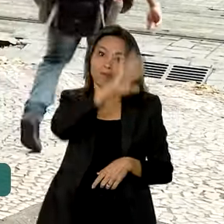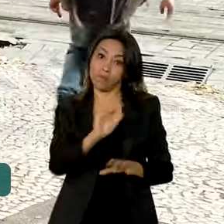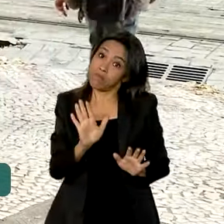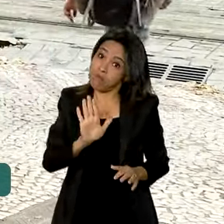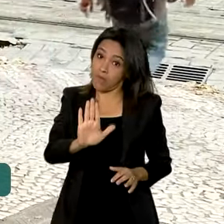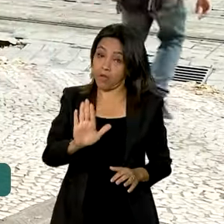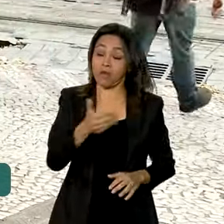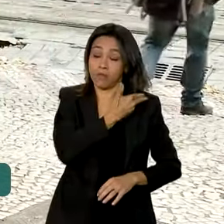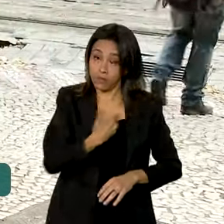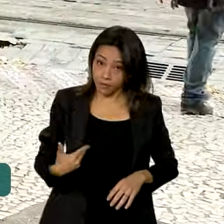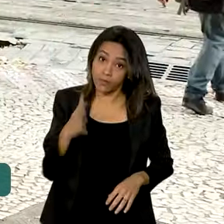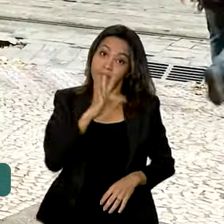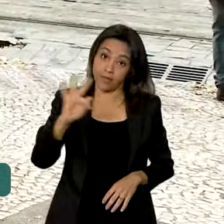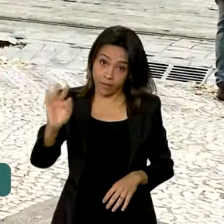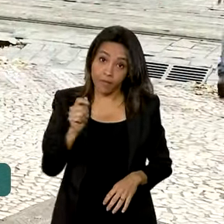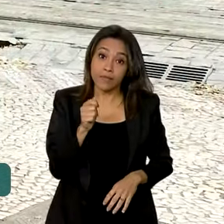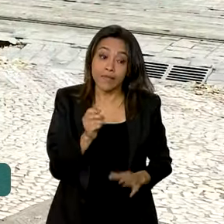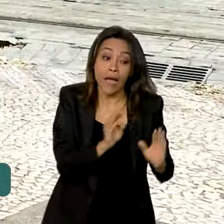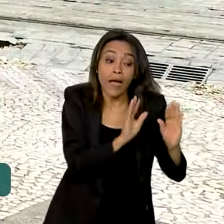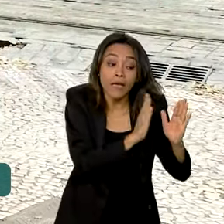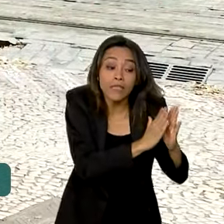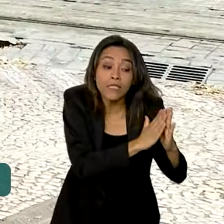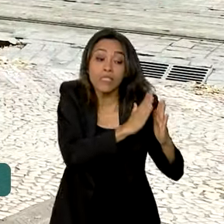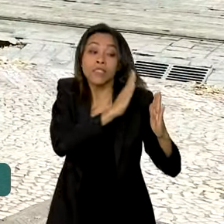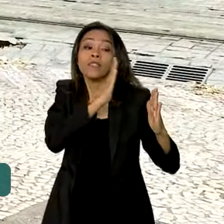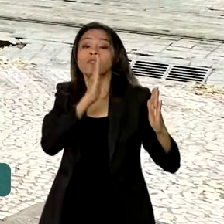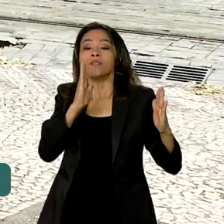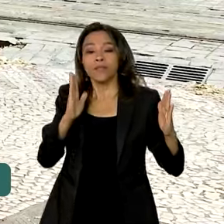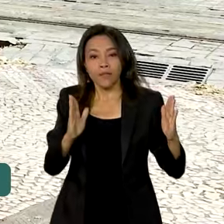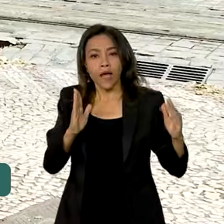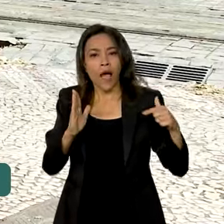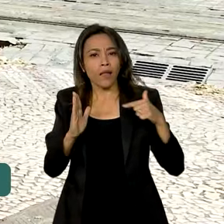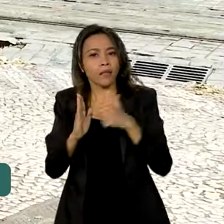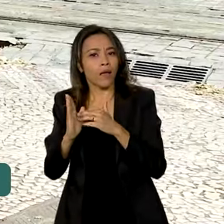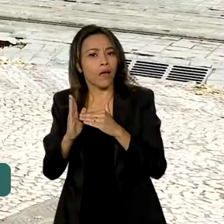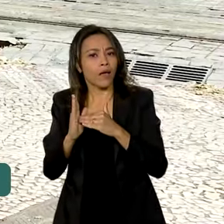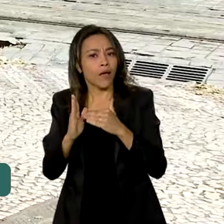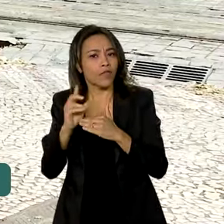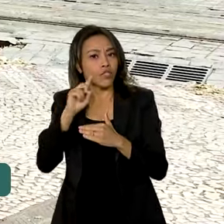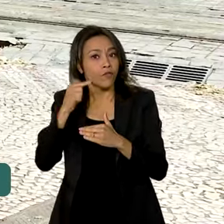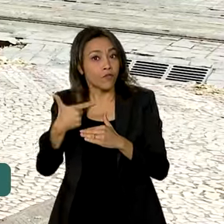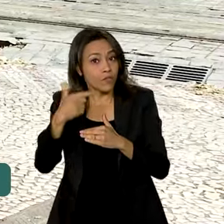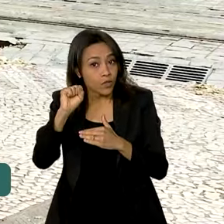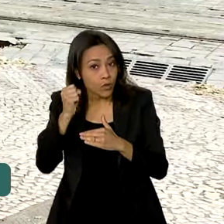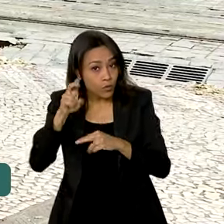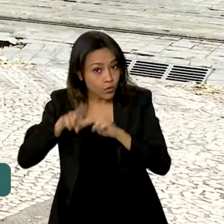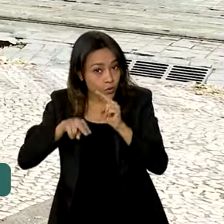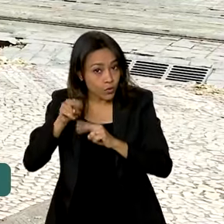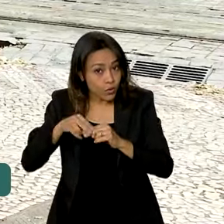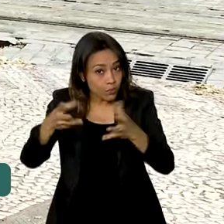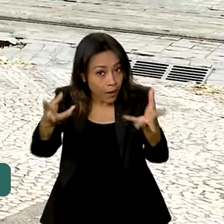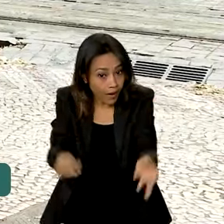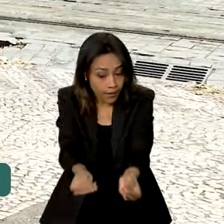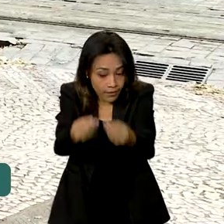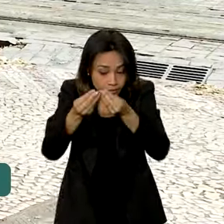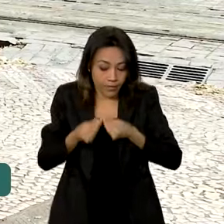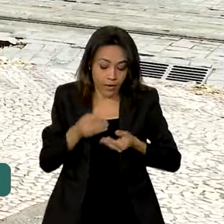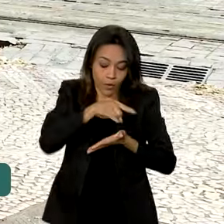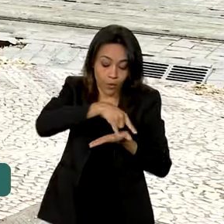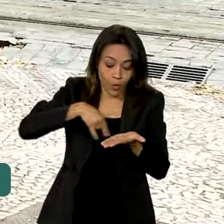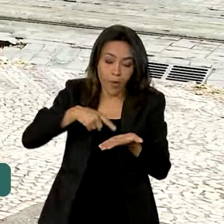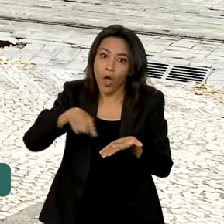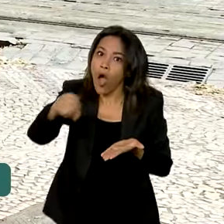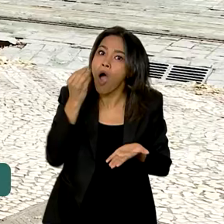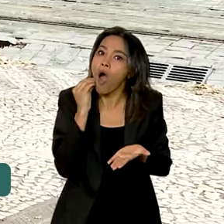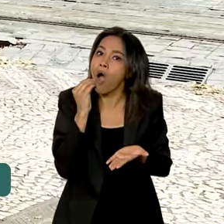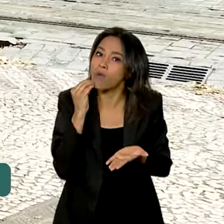governo federal agora está estendendo esse prazo para o dia 28 de junho da entrega dessa documentação. Então é uma oportunidade